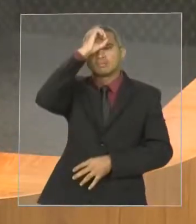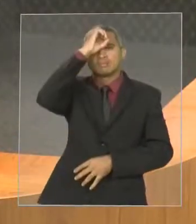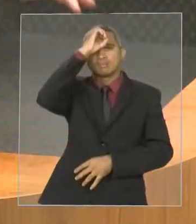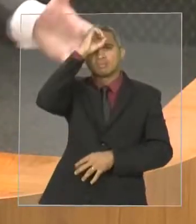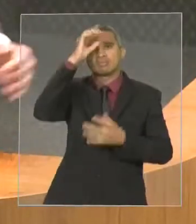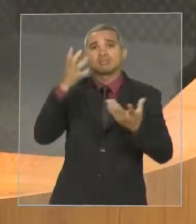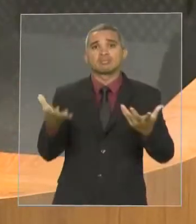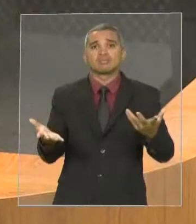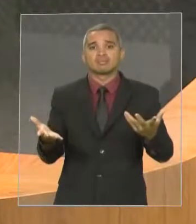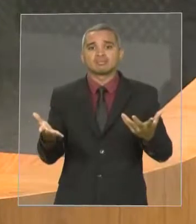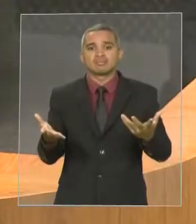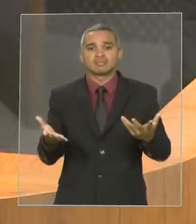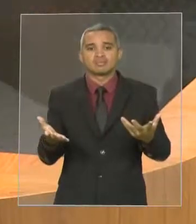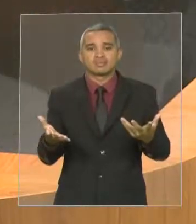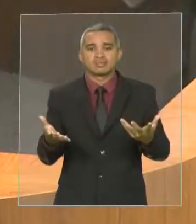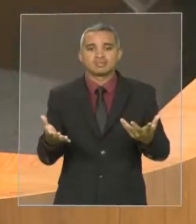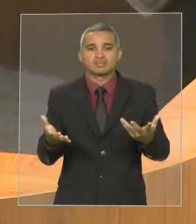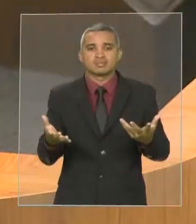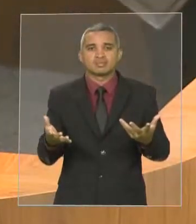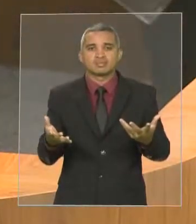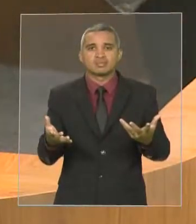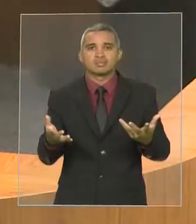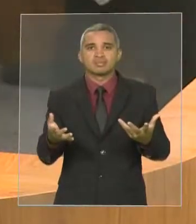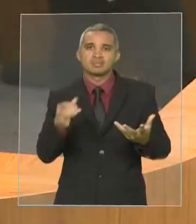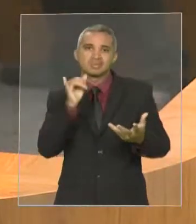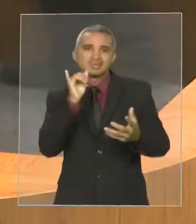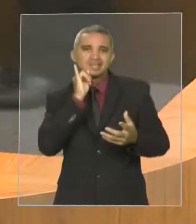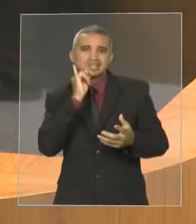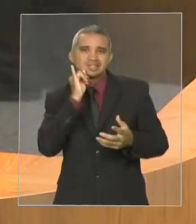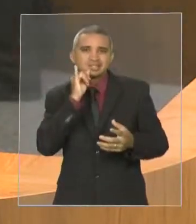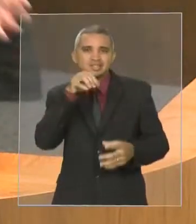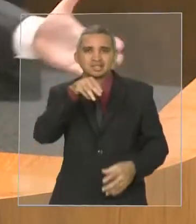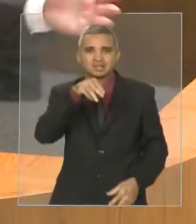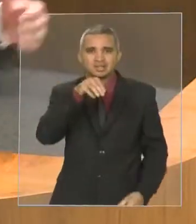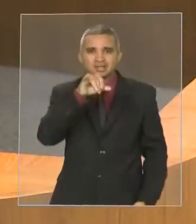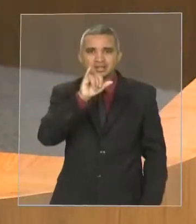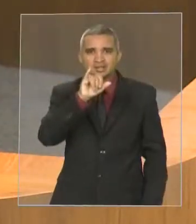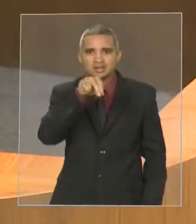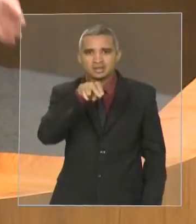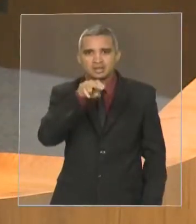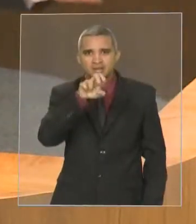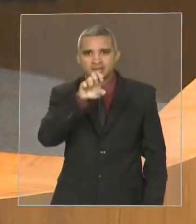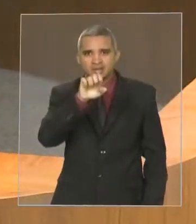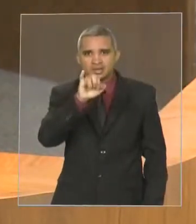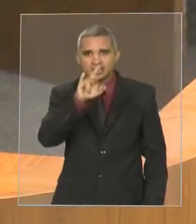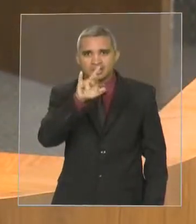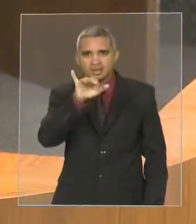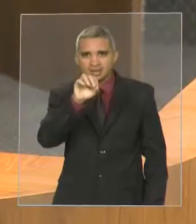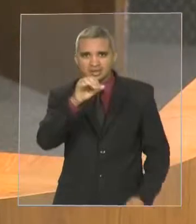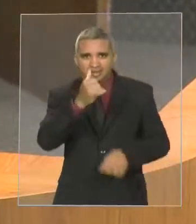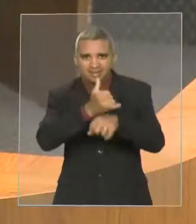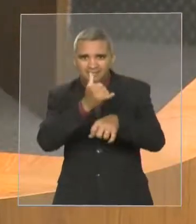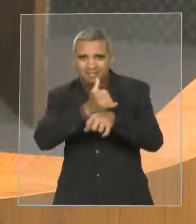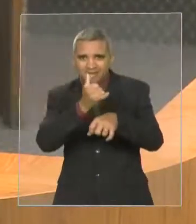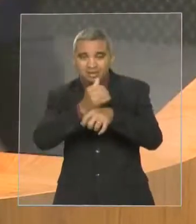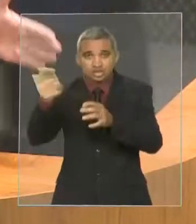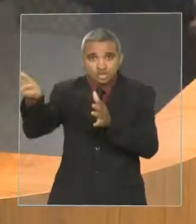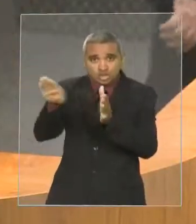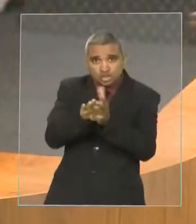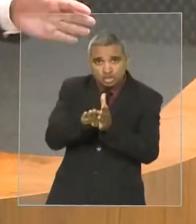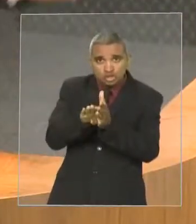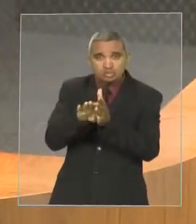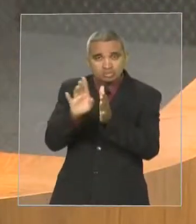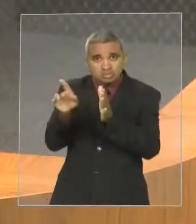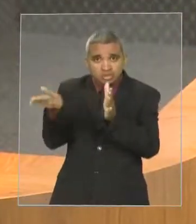que qualificar esse trabalho, agregar mão de obra. Isso é bom para o Estado. Agora, em que condições isso vai ser feito? Vamos cometer